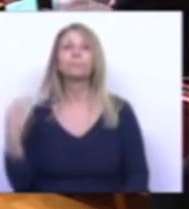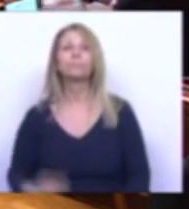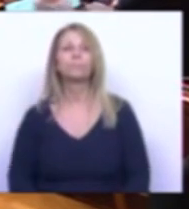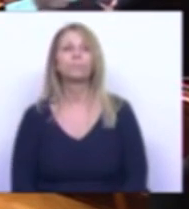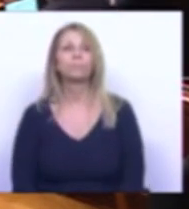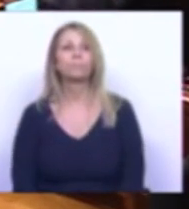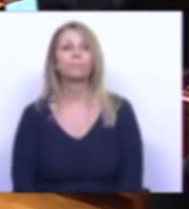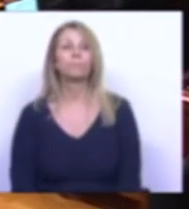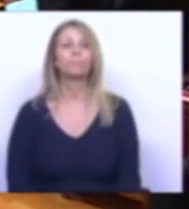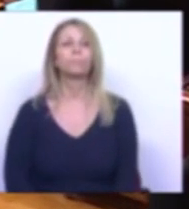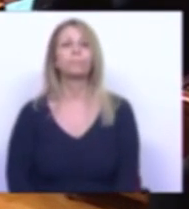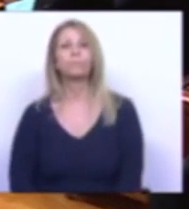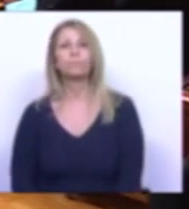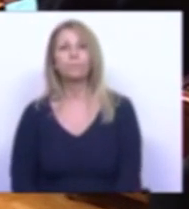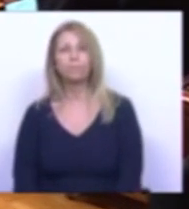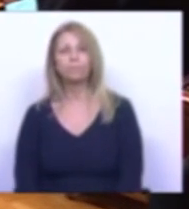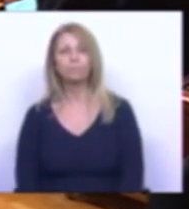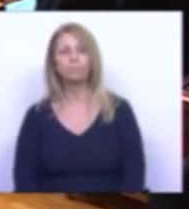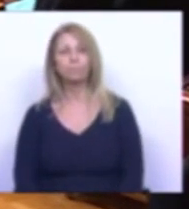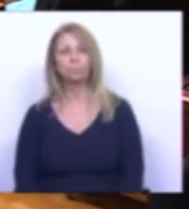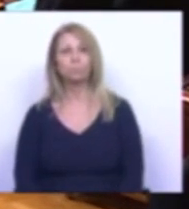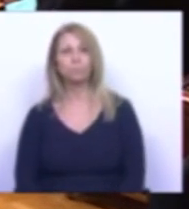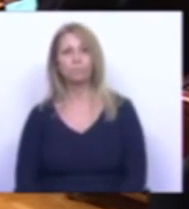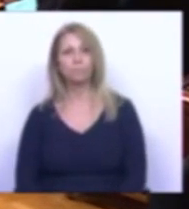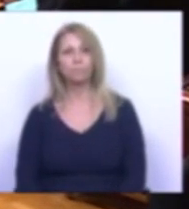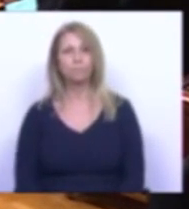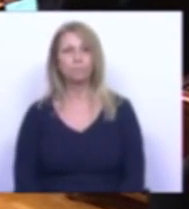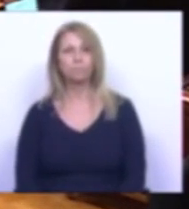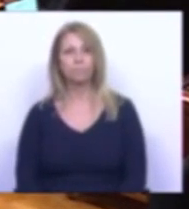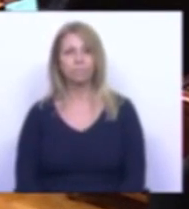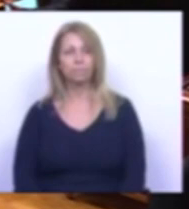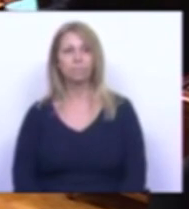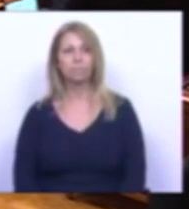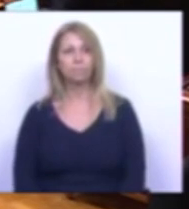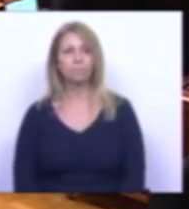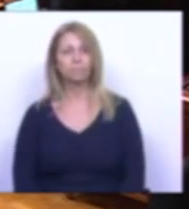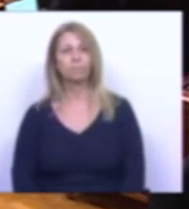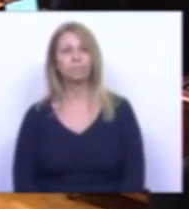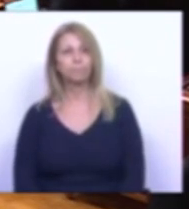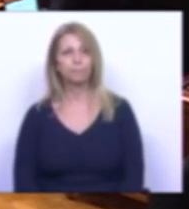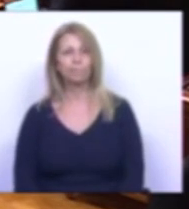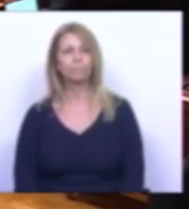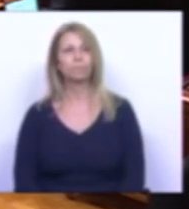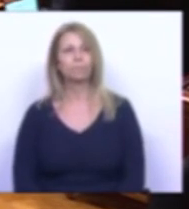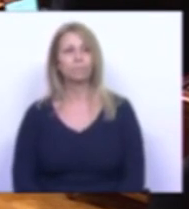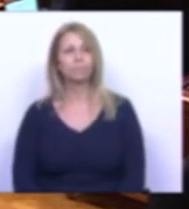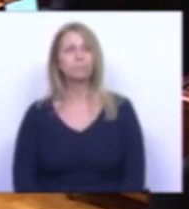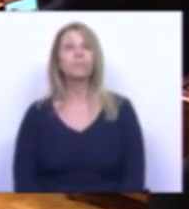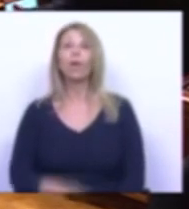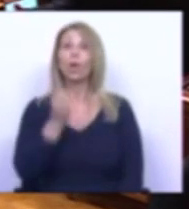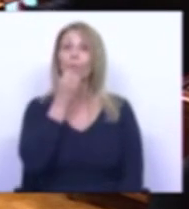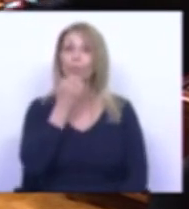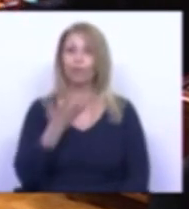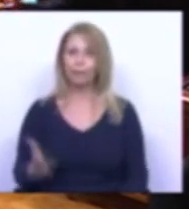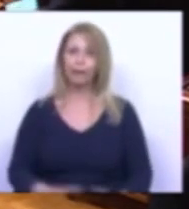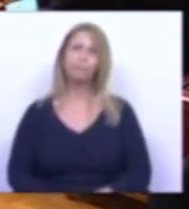pensões. Depois do debate na semana passada com o Governo na Comissão Permanente, órgão que funciona durante a pausa para férias,